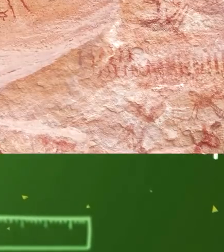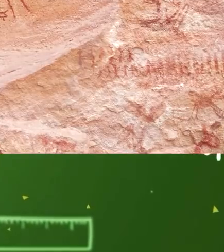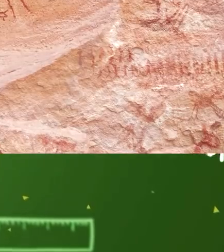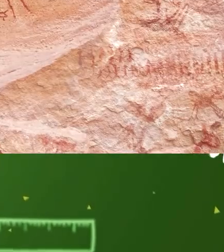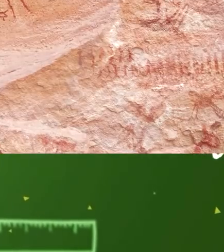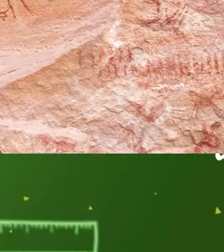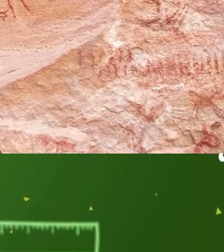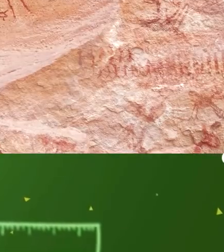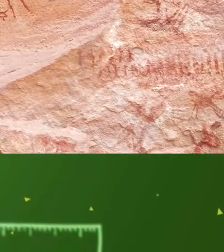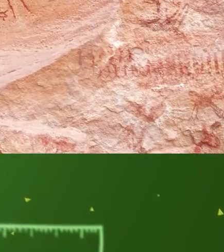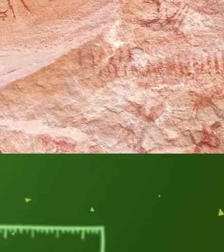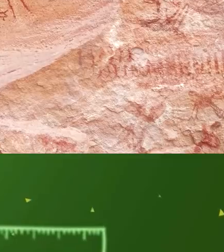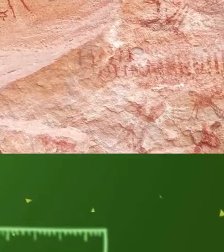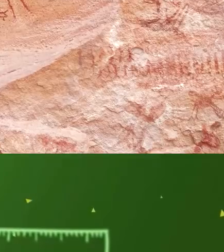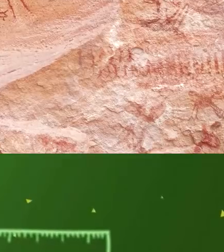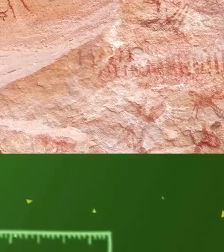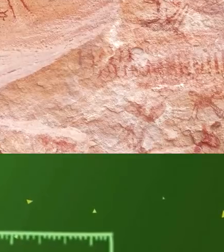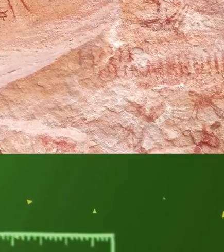sentimentos